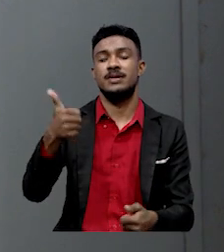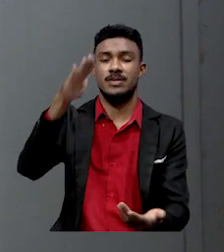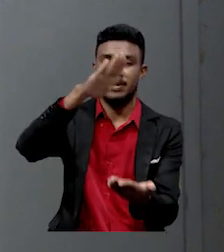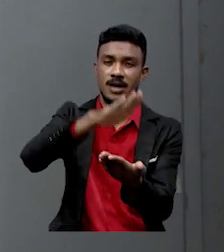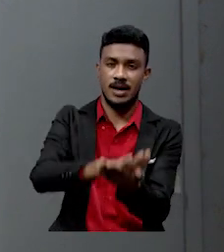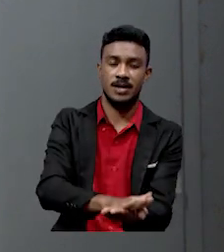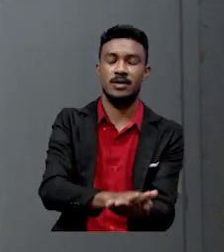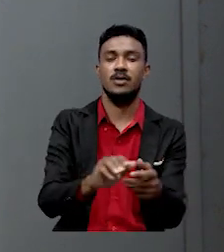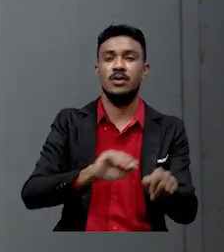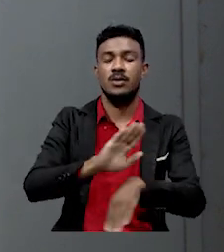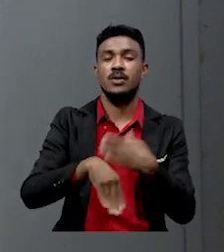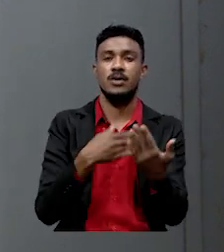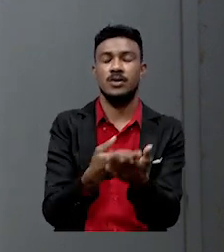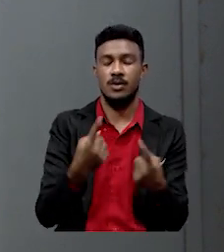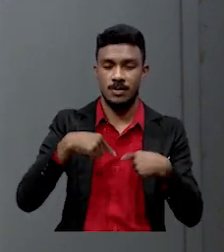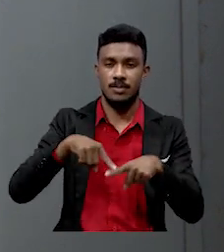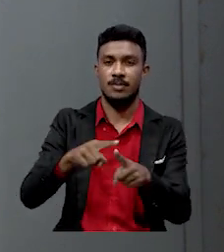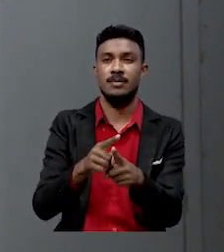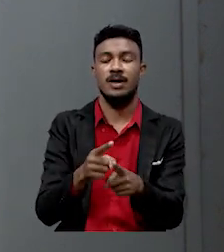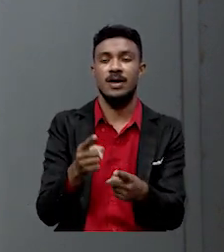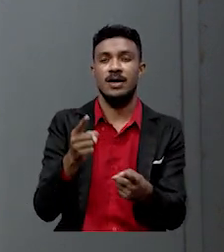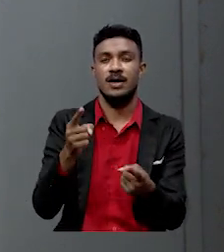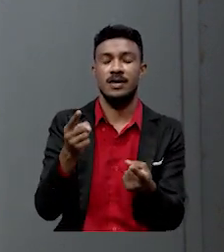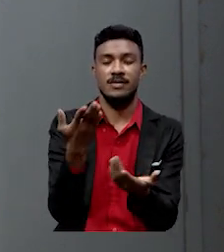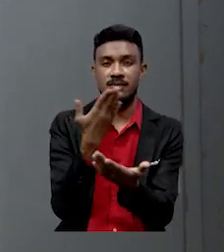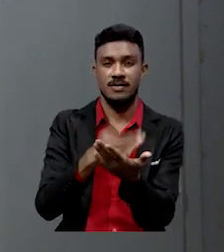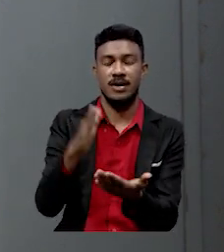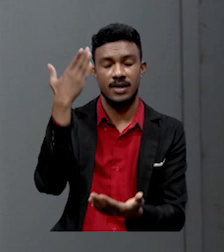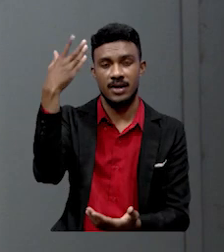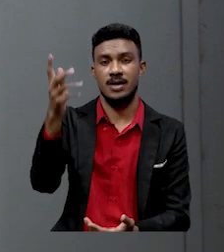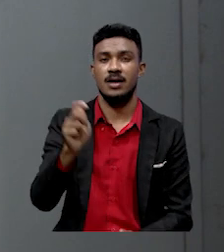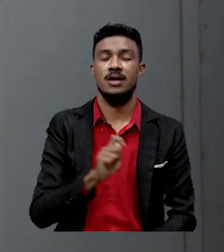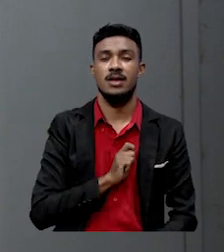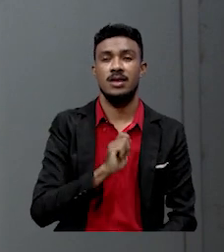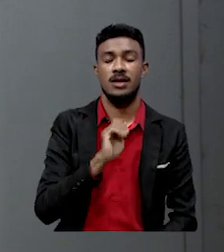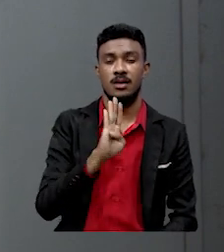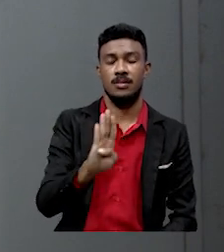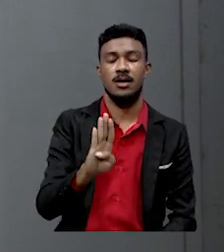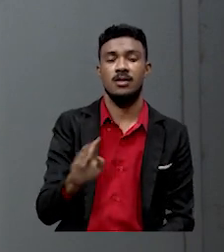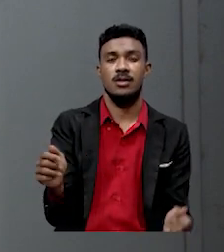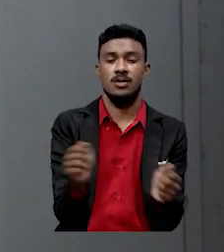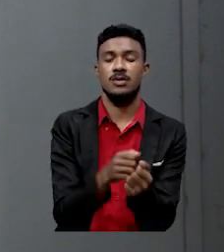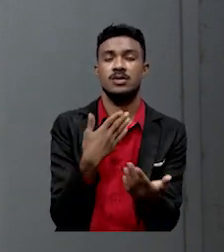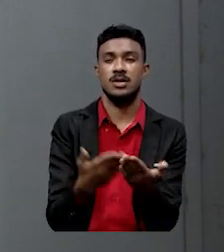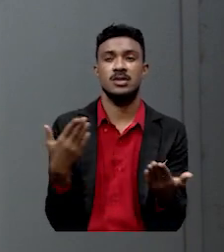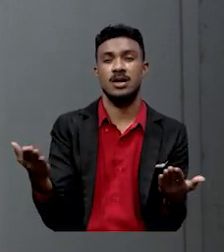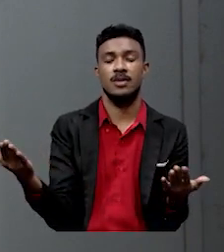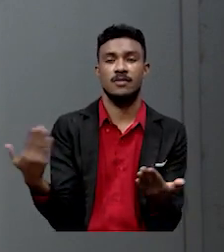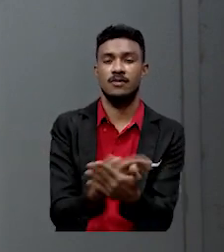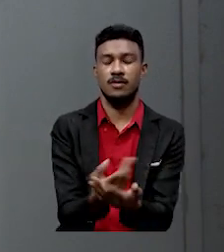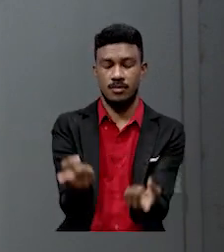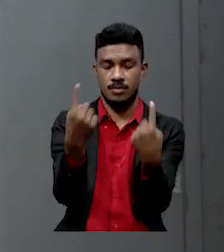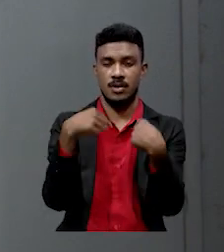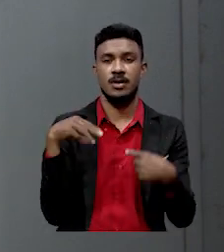hoto tete, hodi ba si tetu iha, tibar, ho ekipomis modero sir mainene ne, ita bel deng